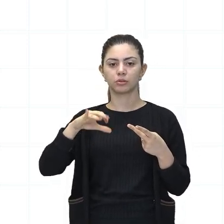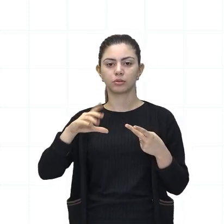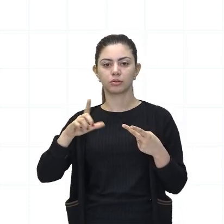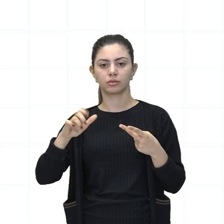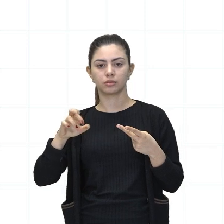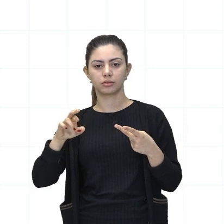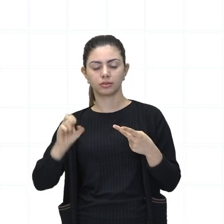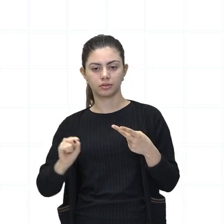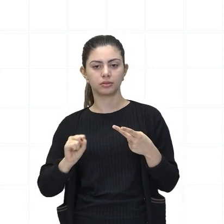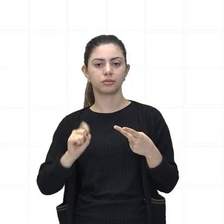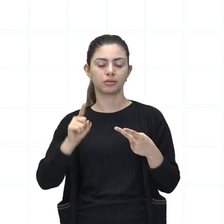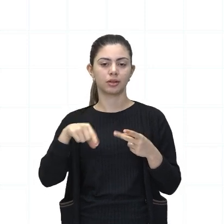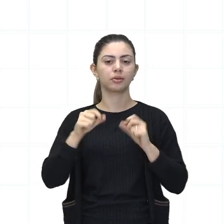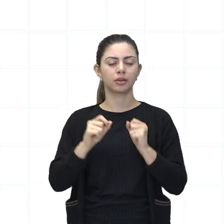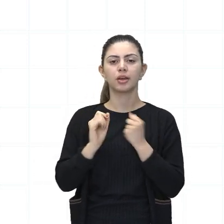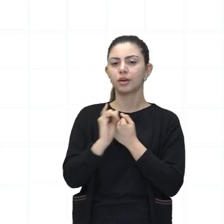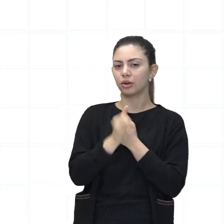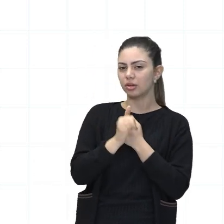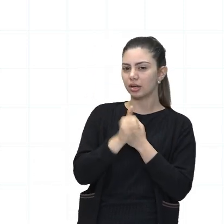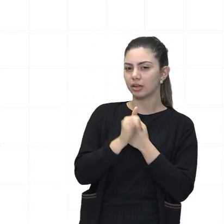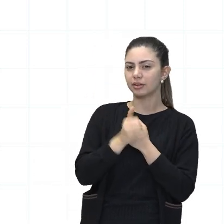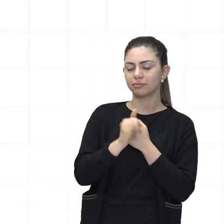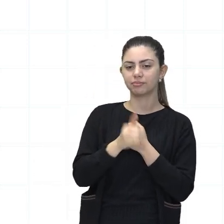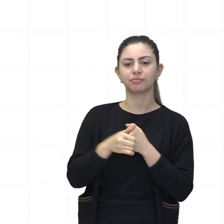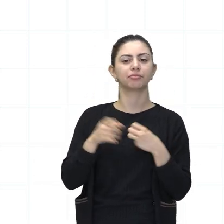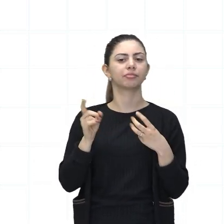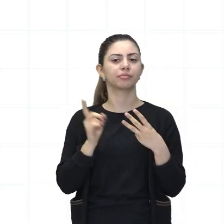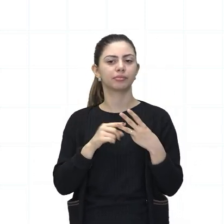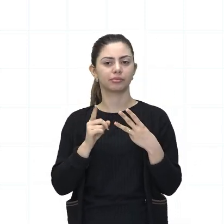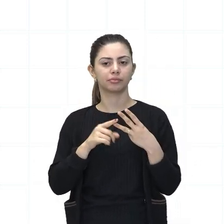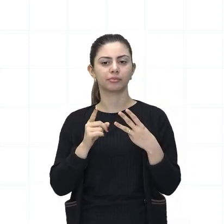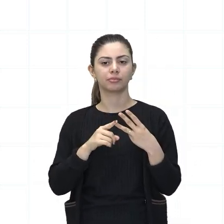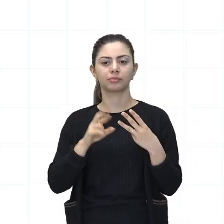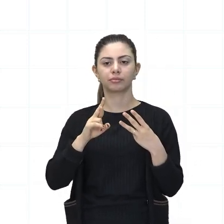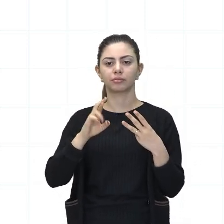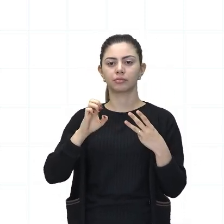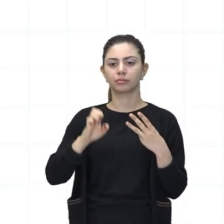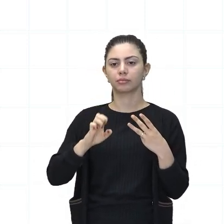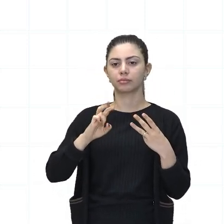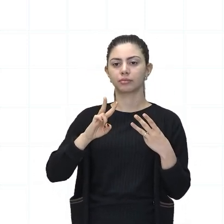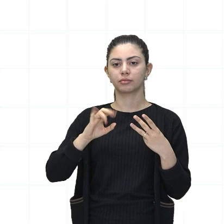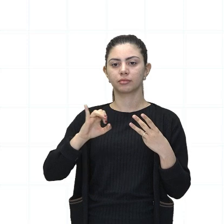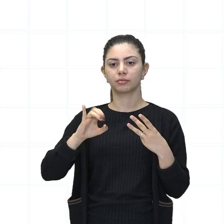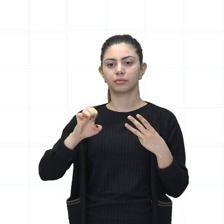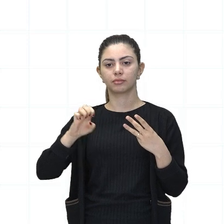que são as crônicas. E reviews,